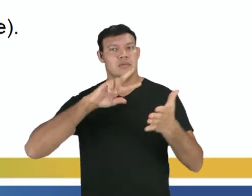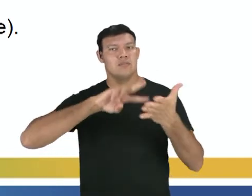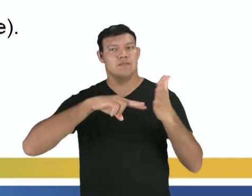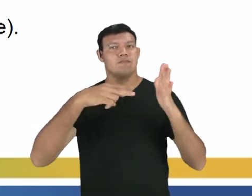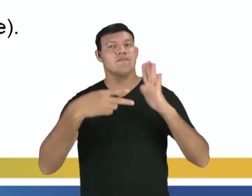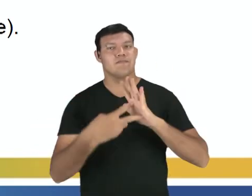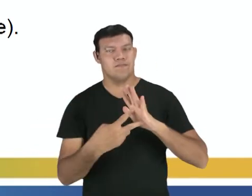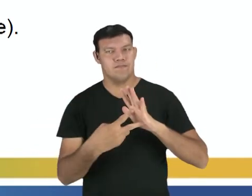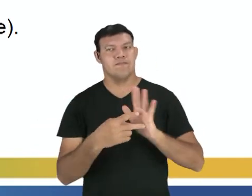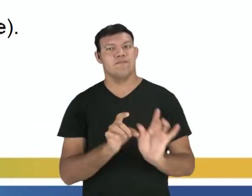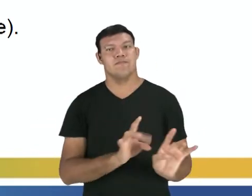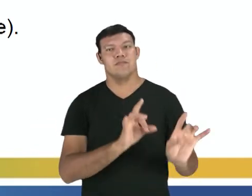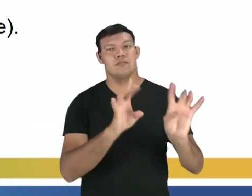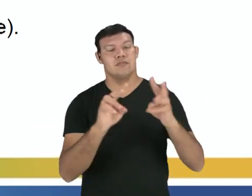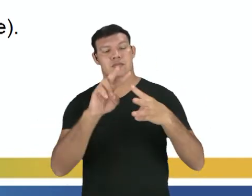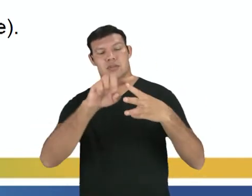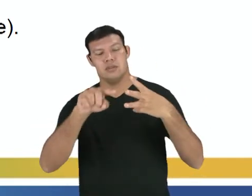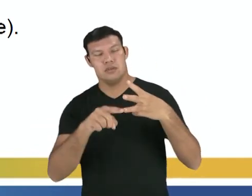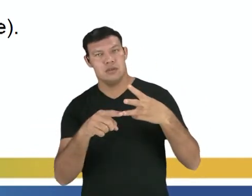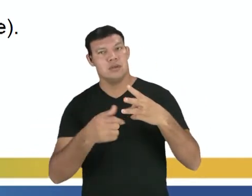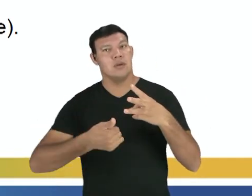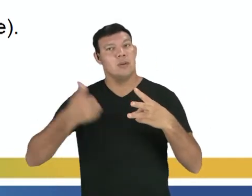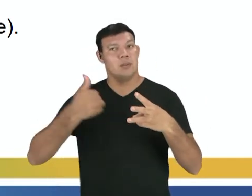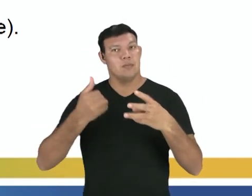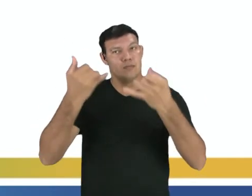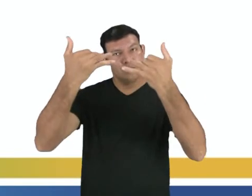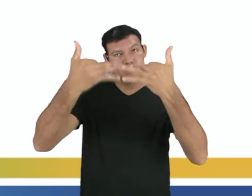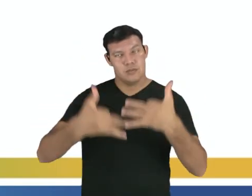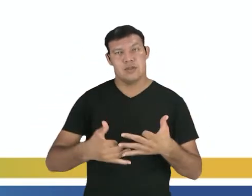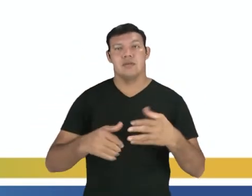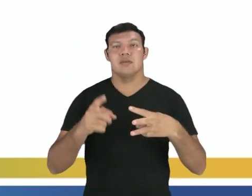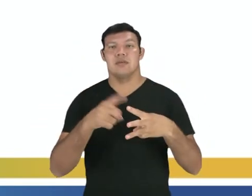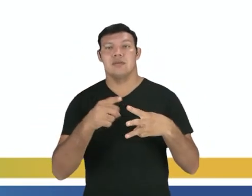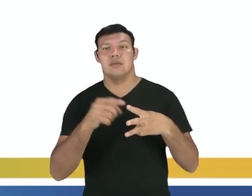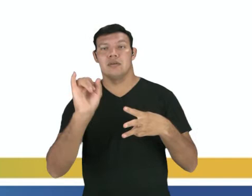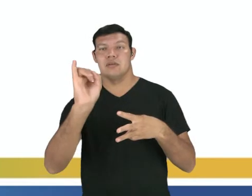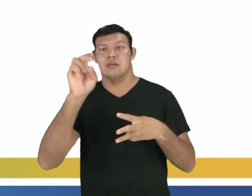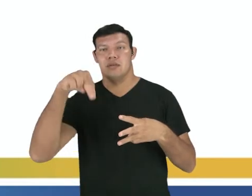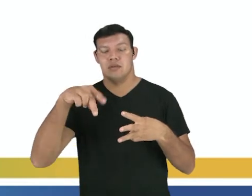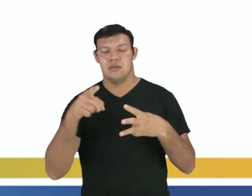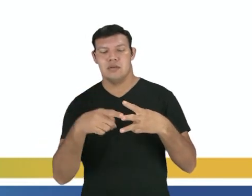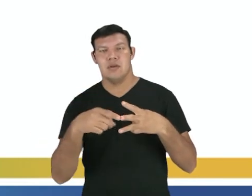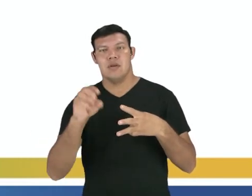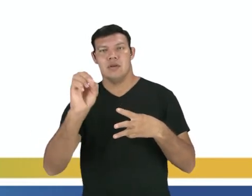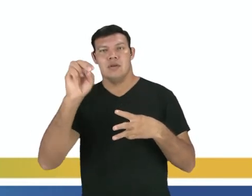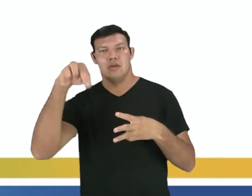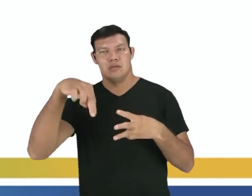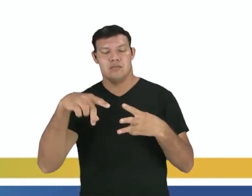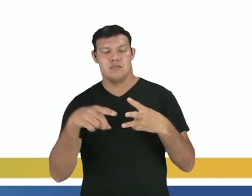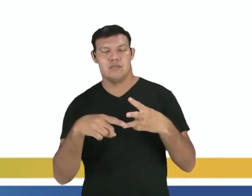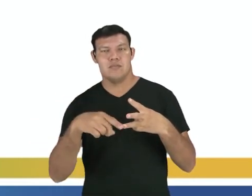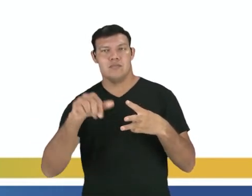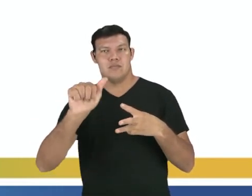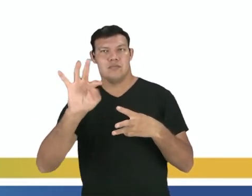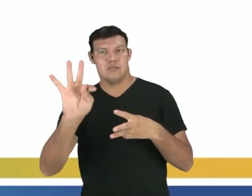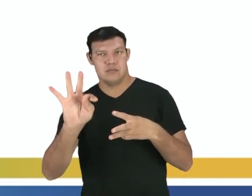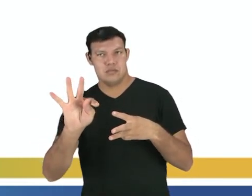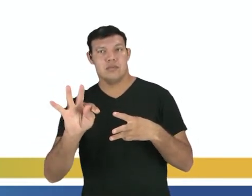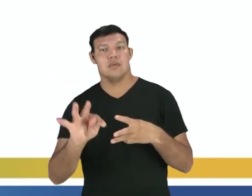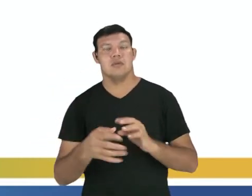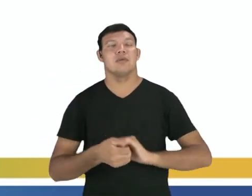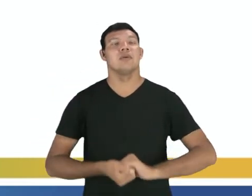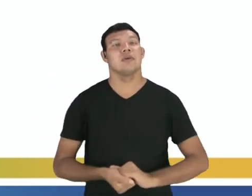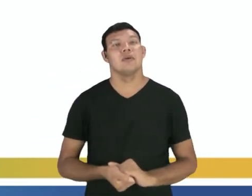bem mais específico do que as três primeiras que eu falei eu e no ano e o é mas também para indicar algumas preposições de